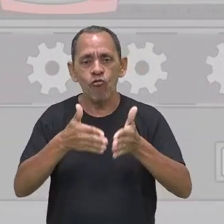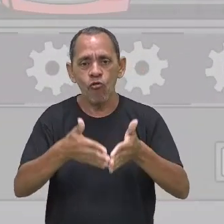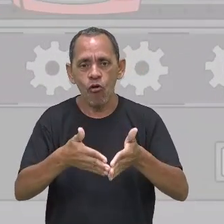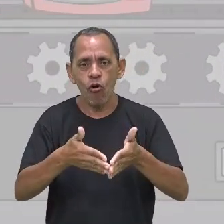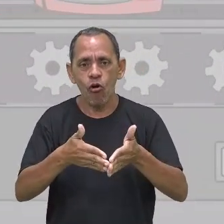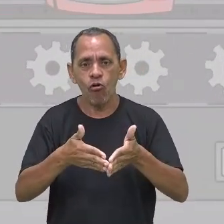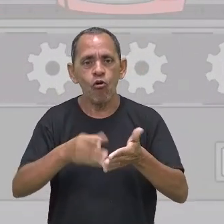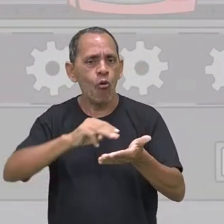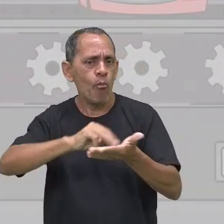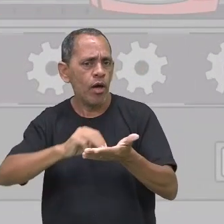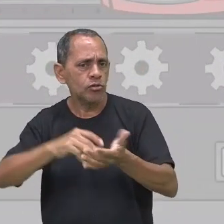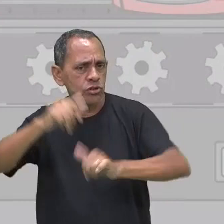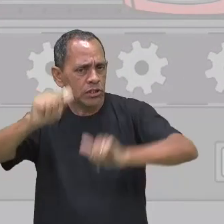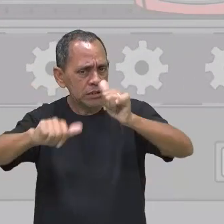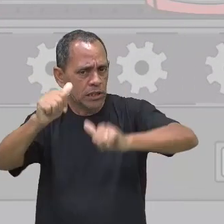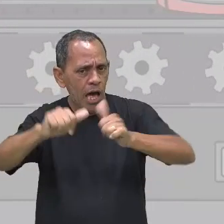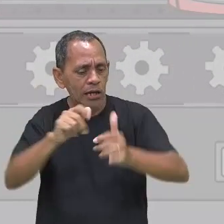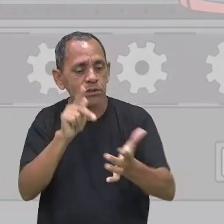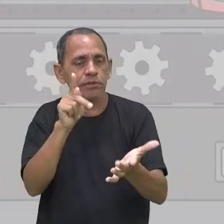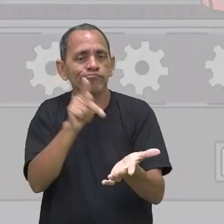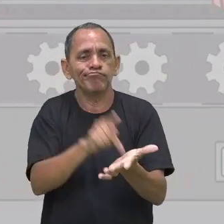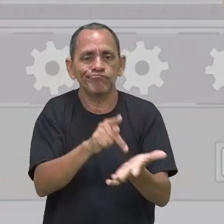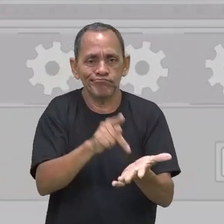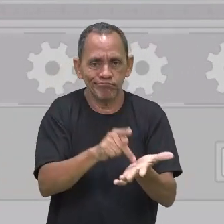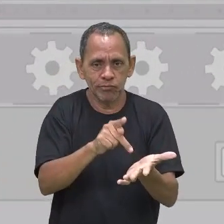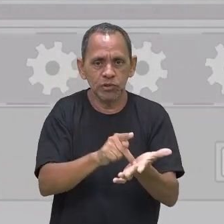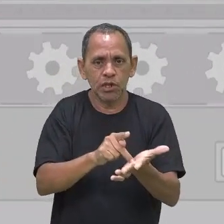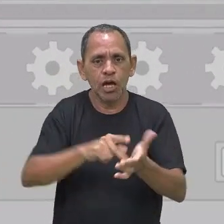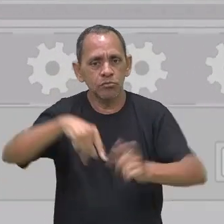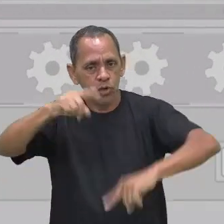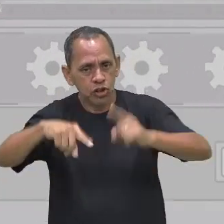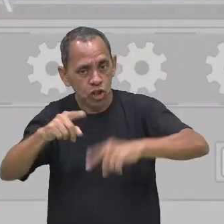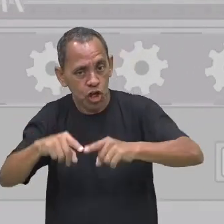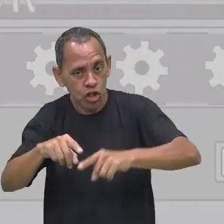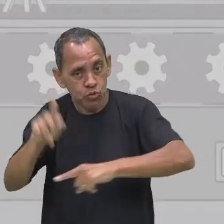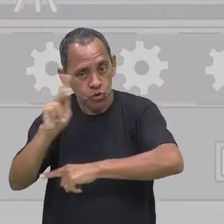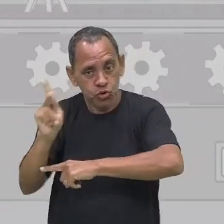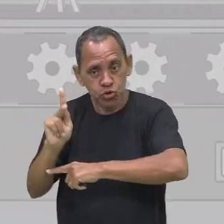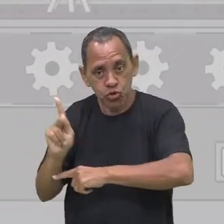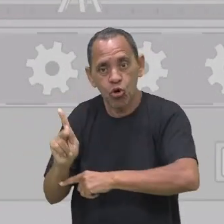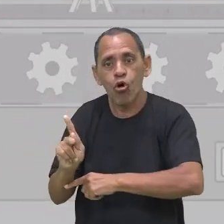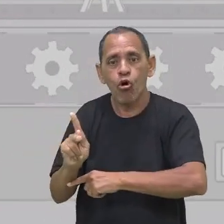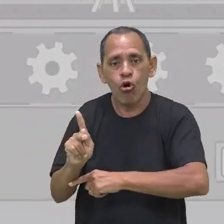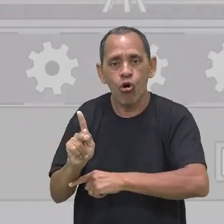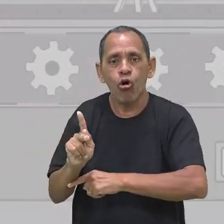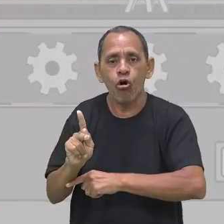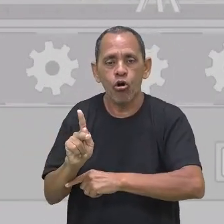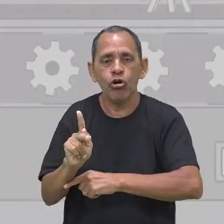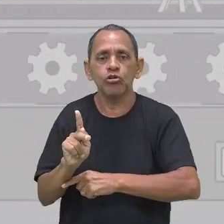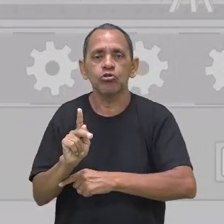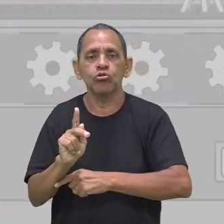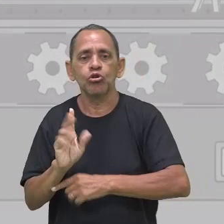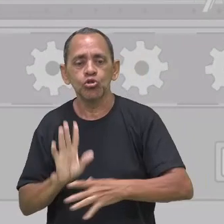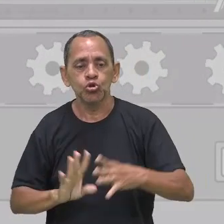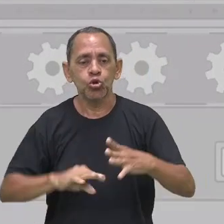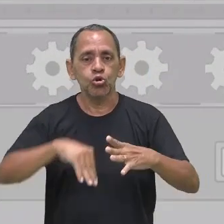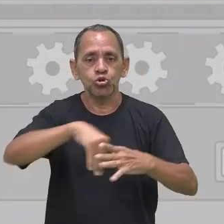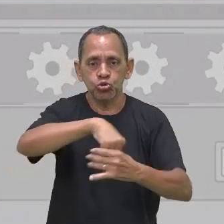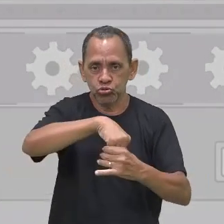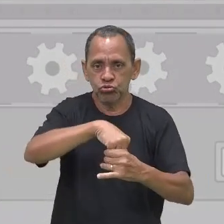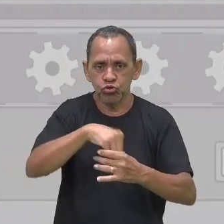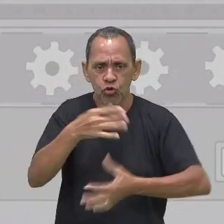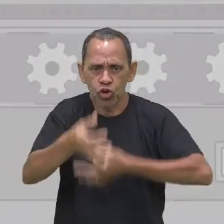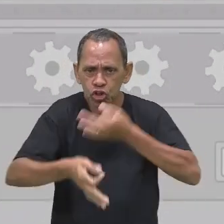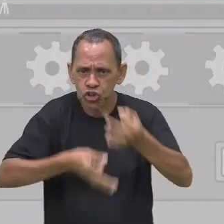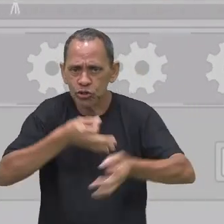método de análise da realidade o que nós chamamos de materialismo histórico dialético. Então, são pensadores que vão